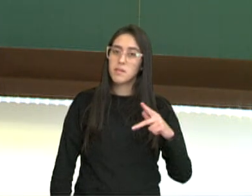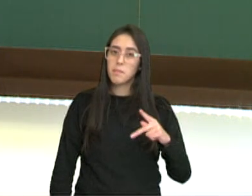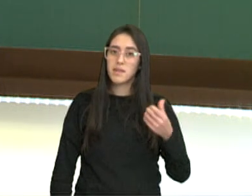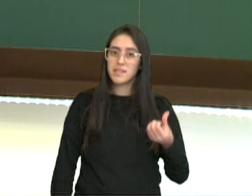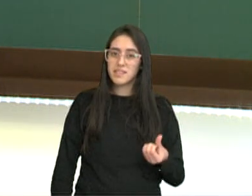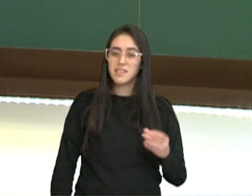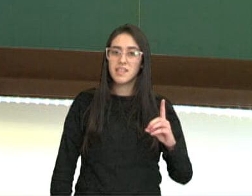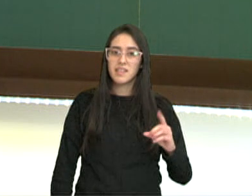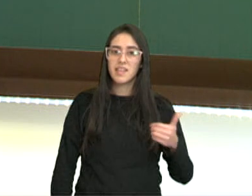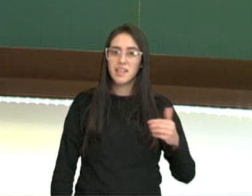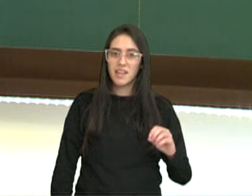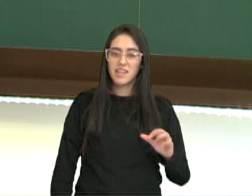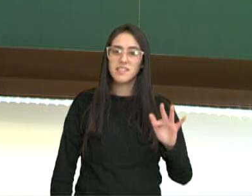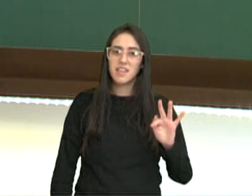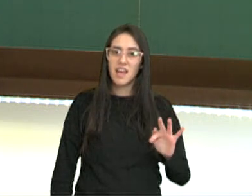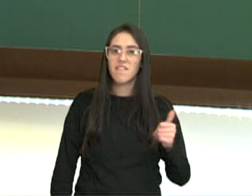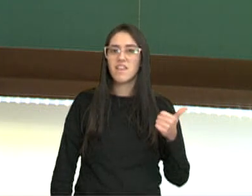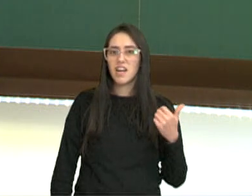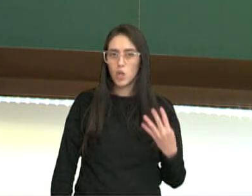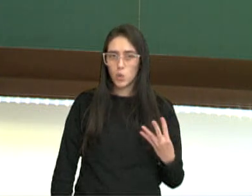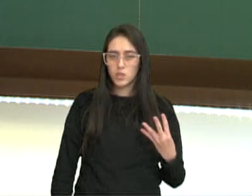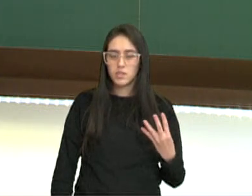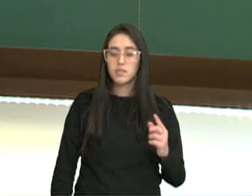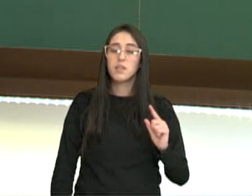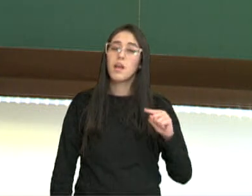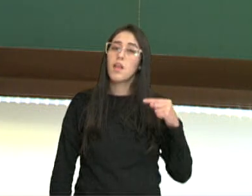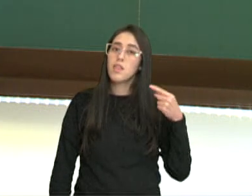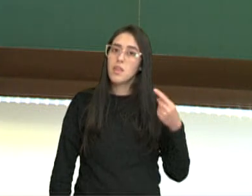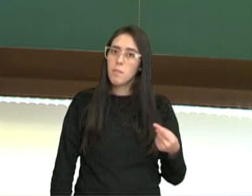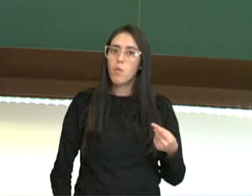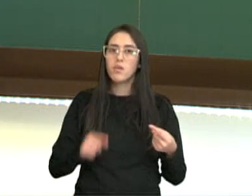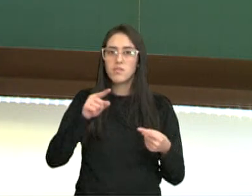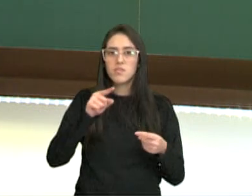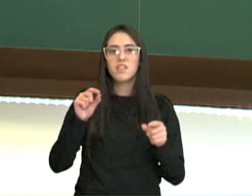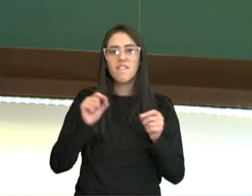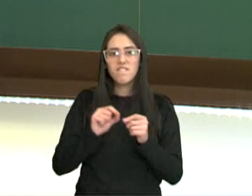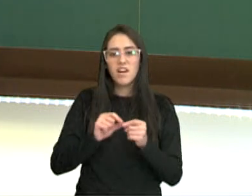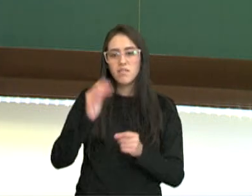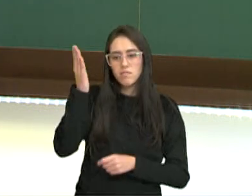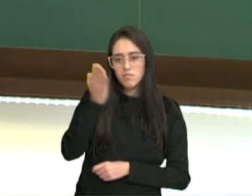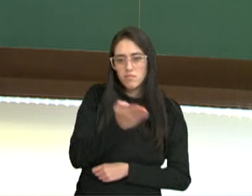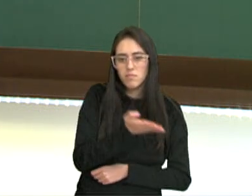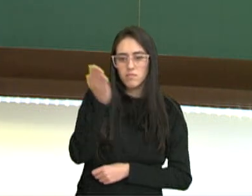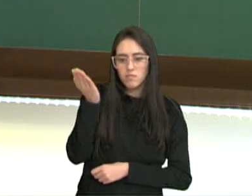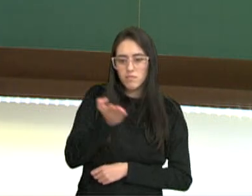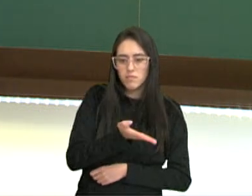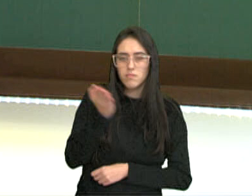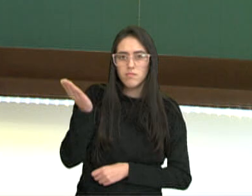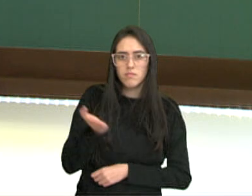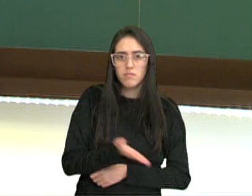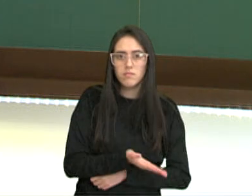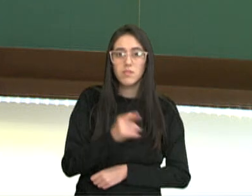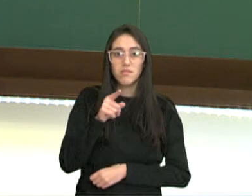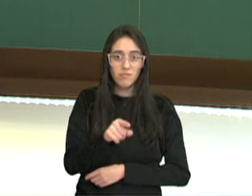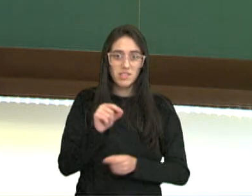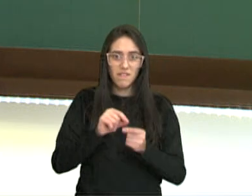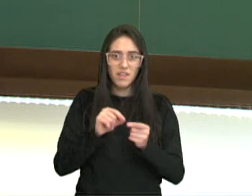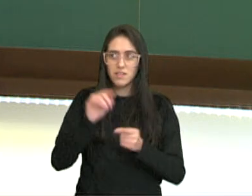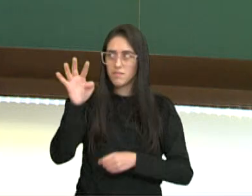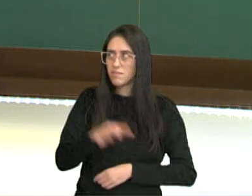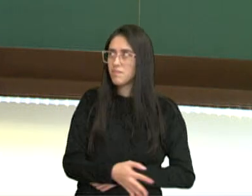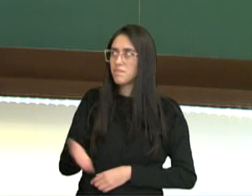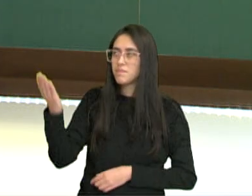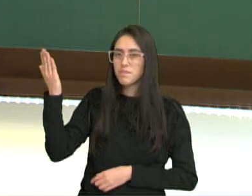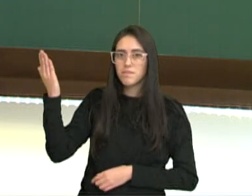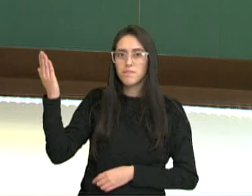P6, D10 e F14. Depois, vai traçando as diagonais. Quando você precisar fazer o diagrama de Linus Pauling, ele não